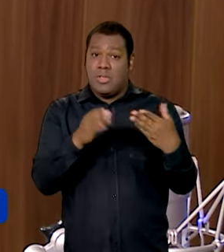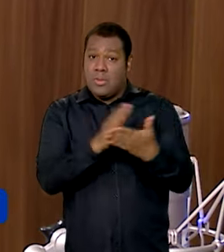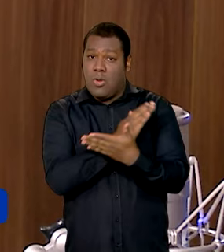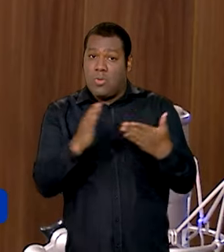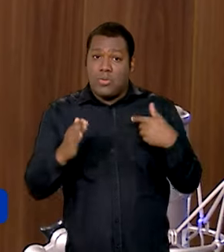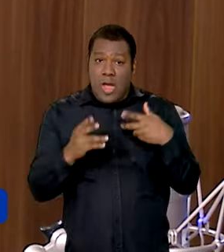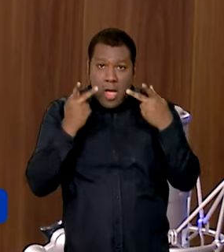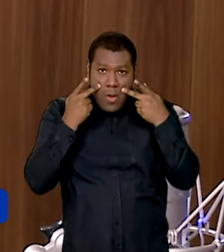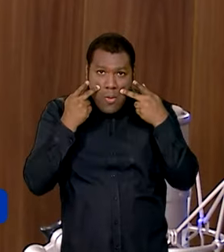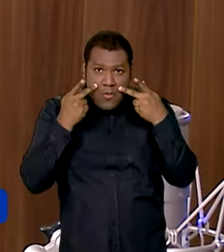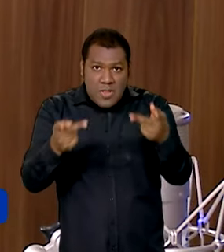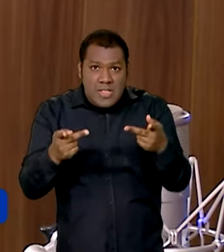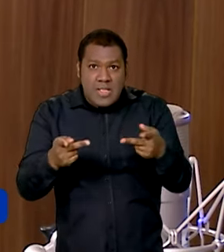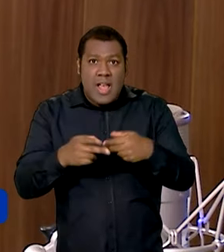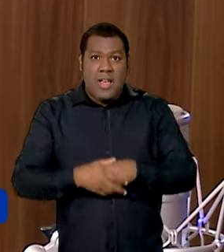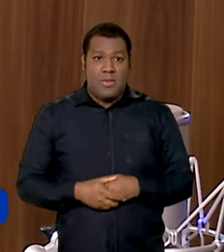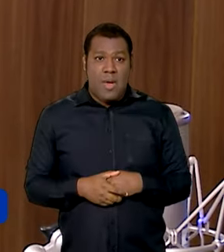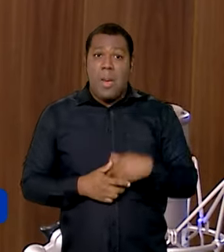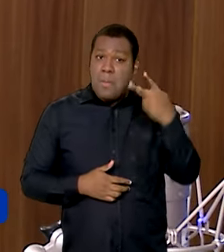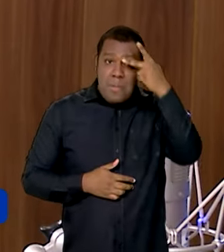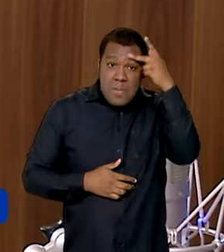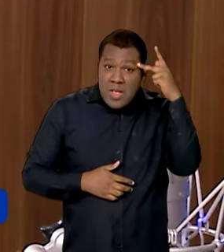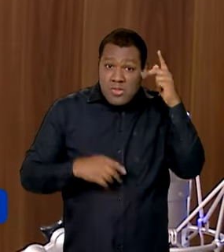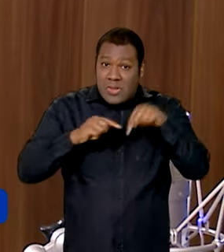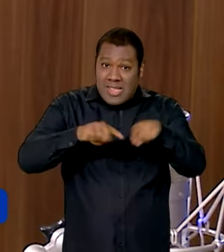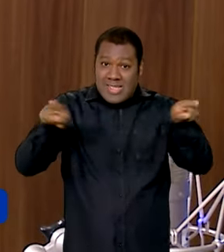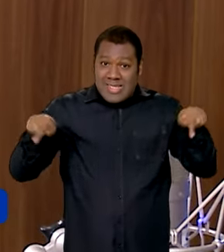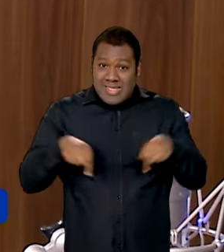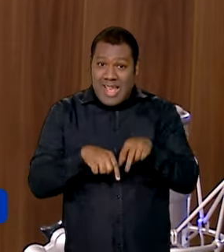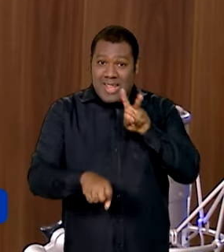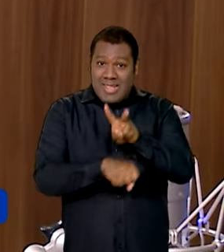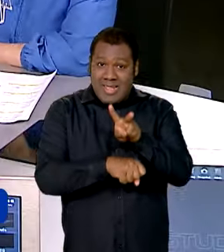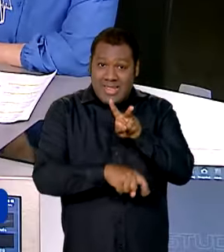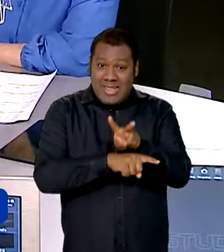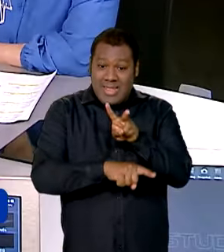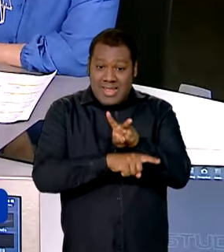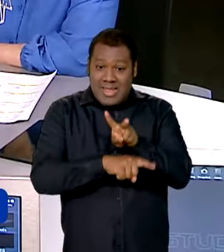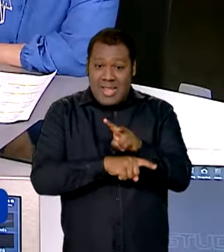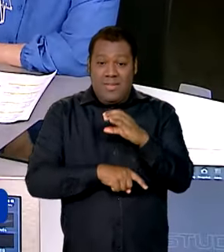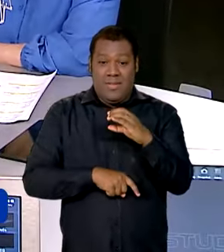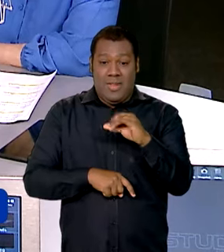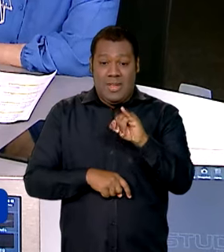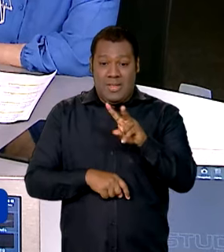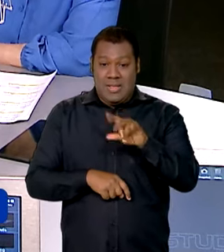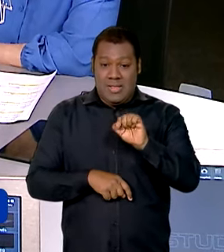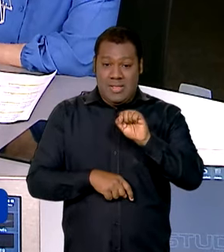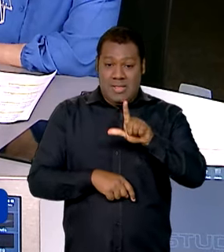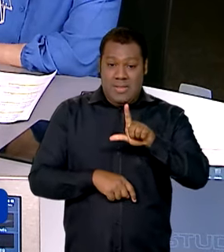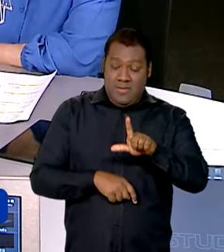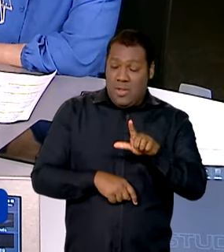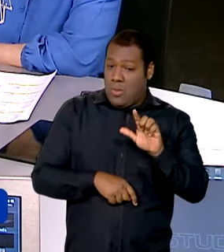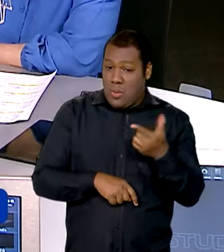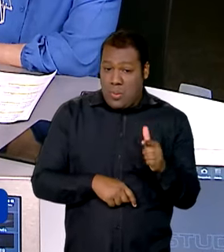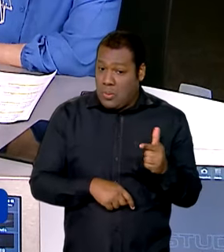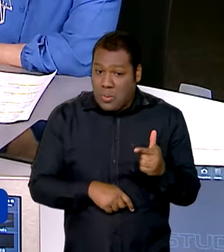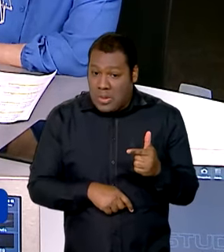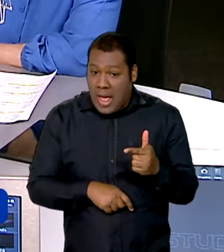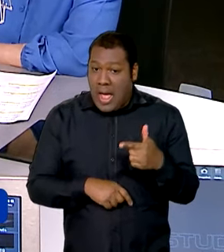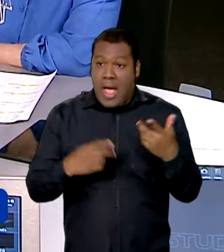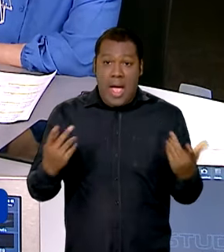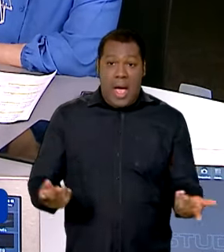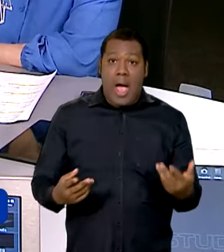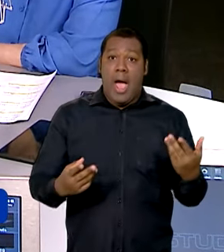mudanças climáticas aconteceu o evento aquele município não sabe nem fazer um decreto de emergência não tem Defesa Civil